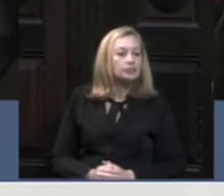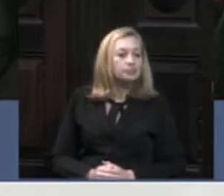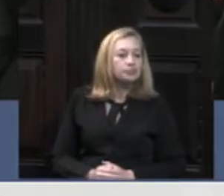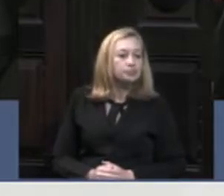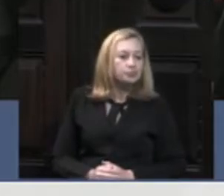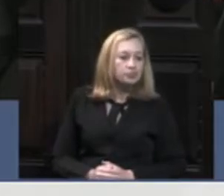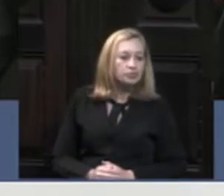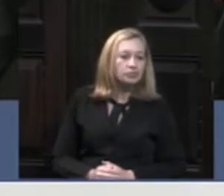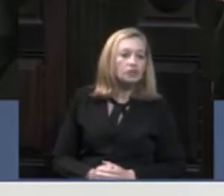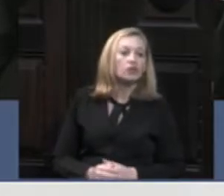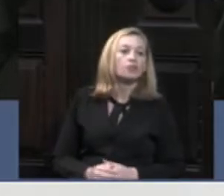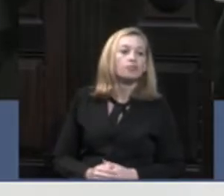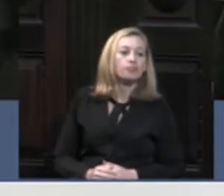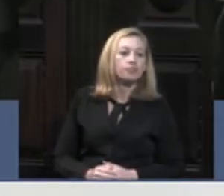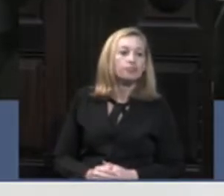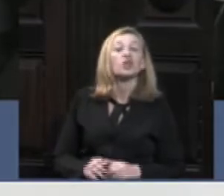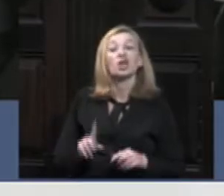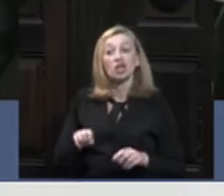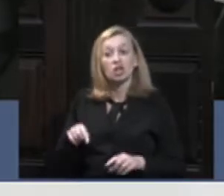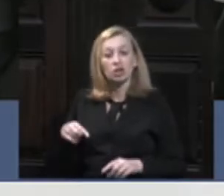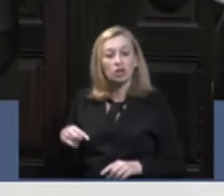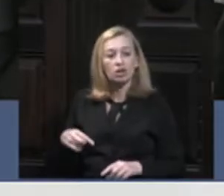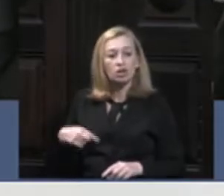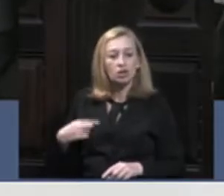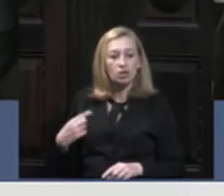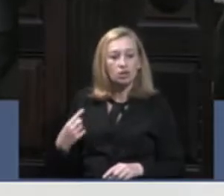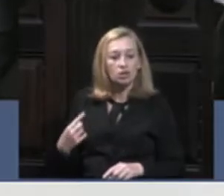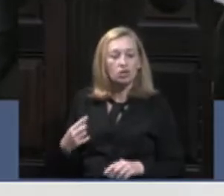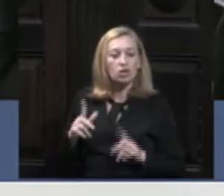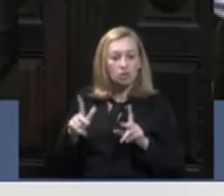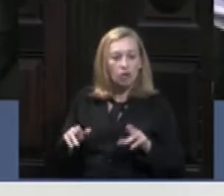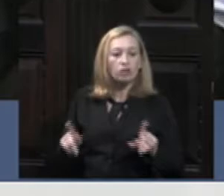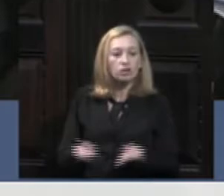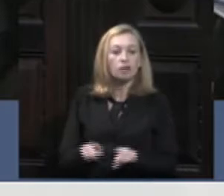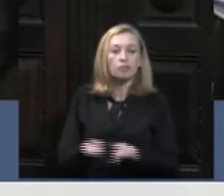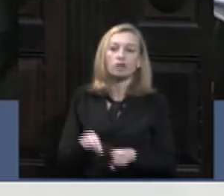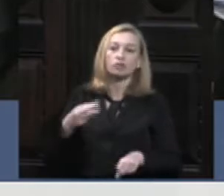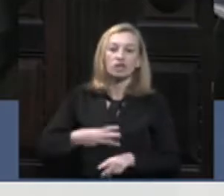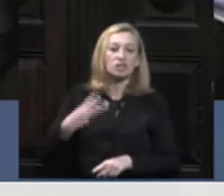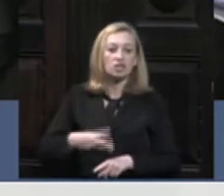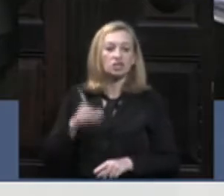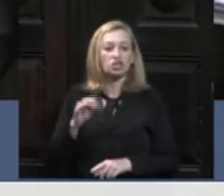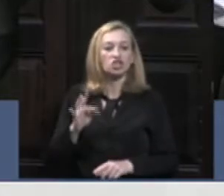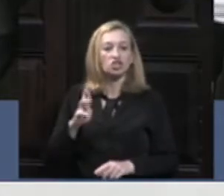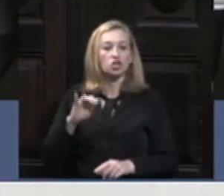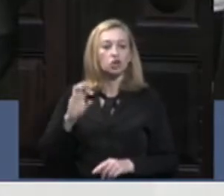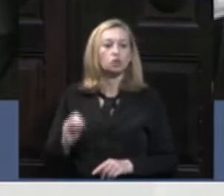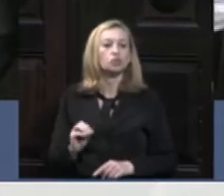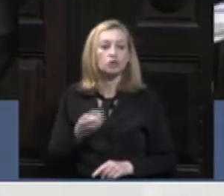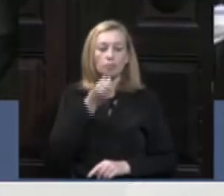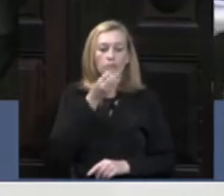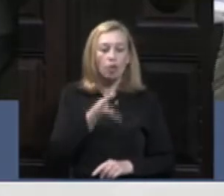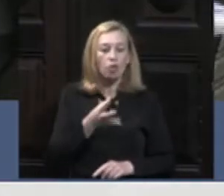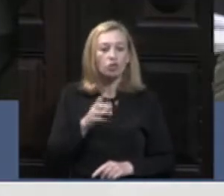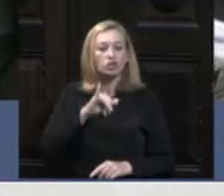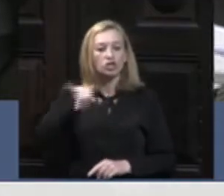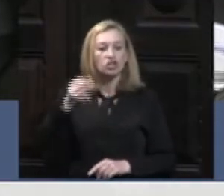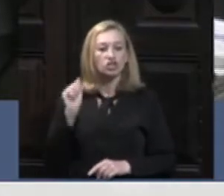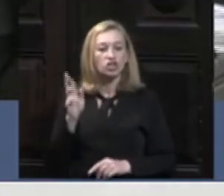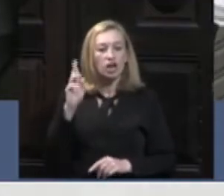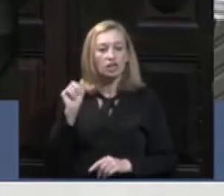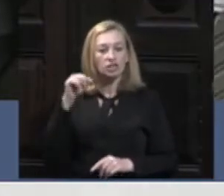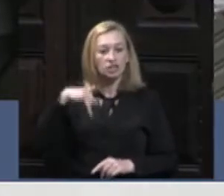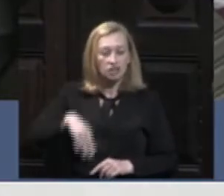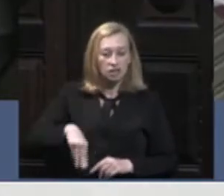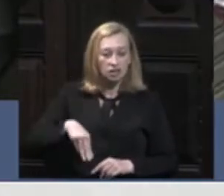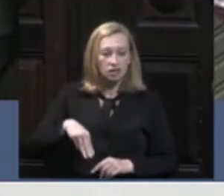o mesmo ocorrendo com o 3º distrito do município de Bom Jardim, Banquete. Ou seja,